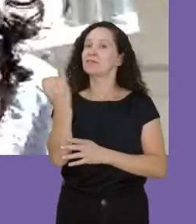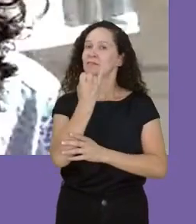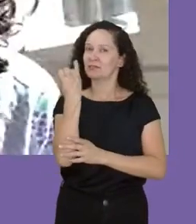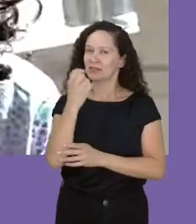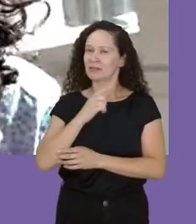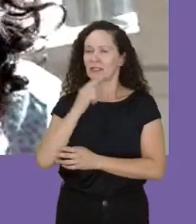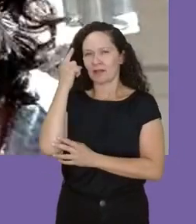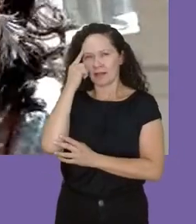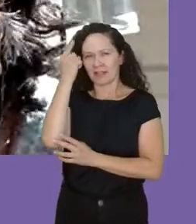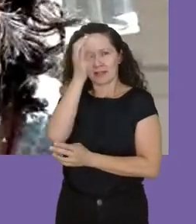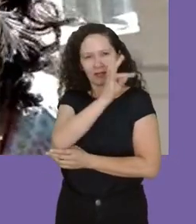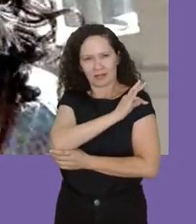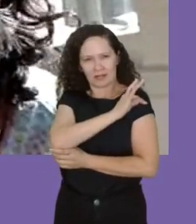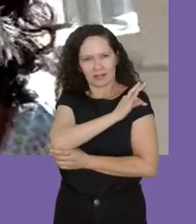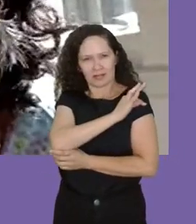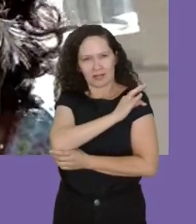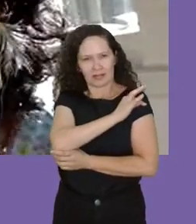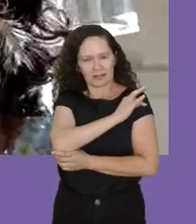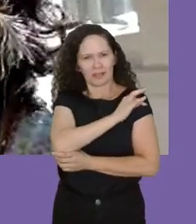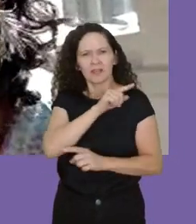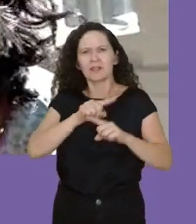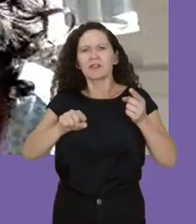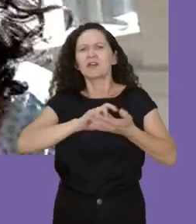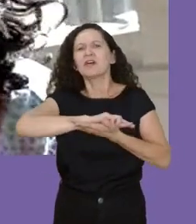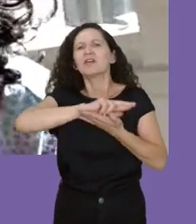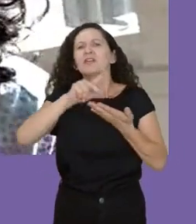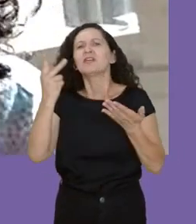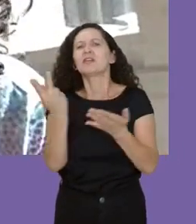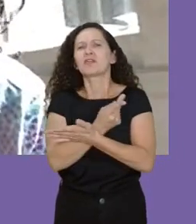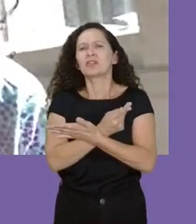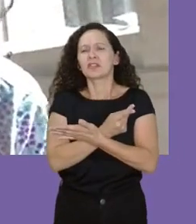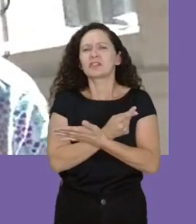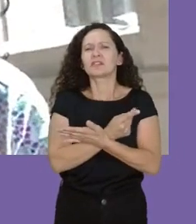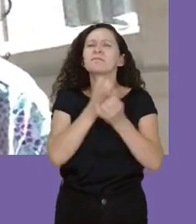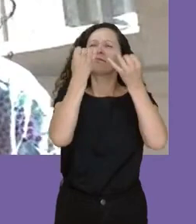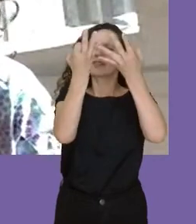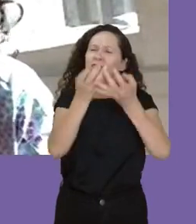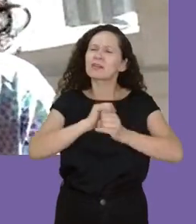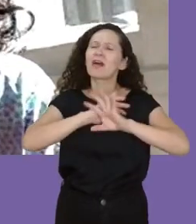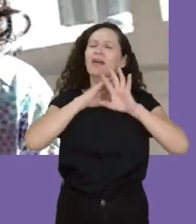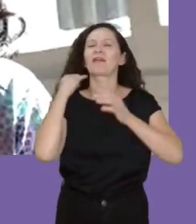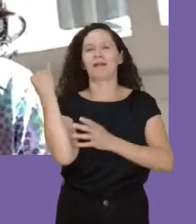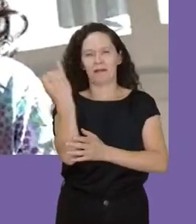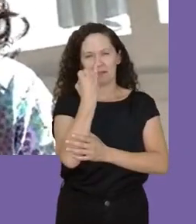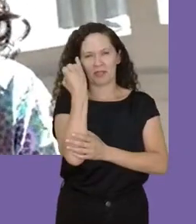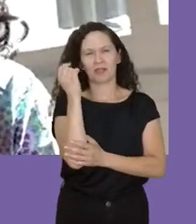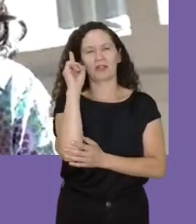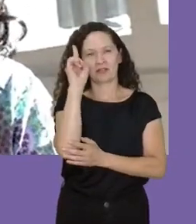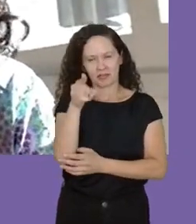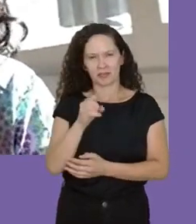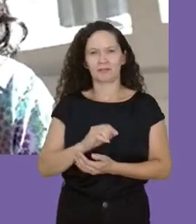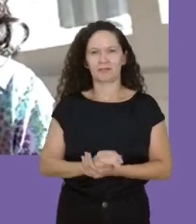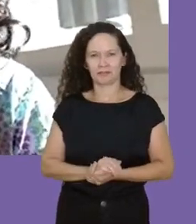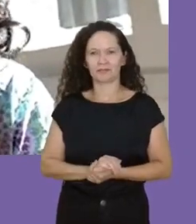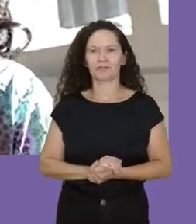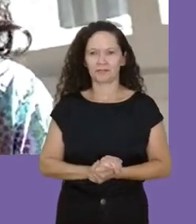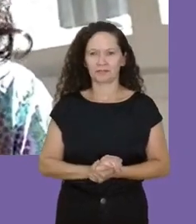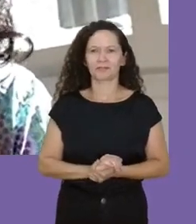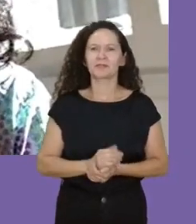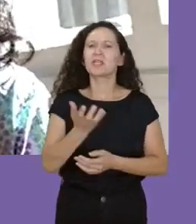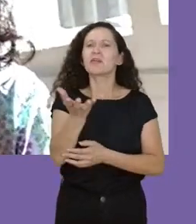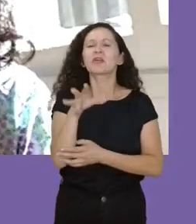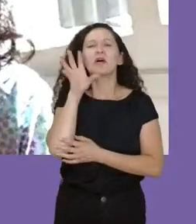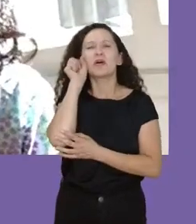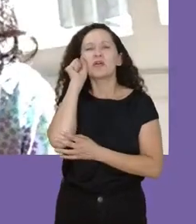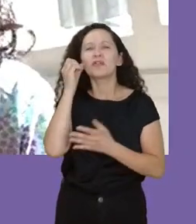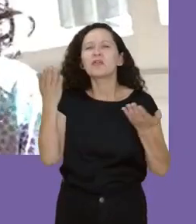essa noção técnica das coisas também, dessa definição, né? Eu acho que é importante esse aporte que a Gabi está trazendo. Queria ouvir